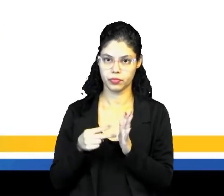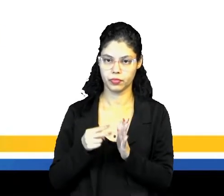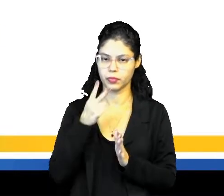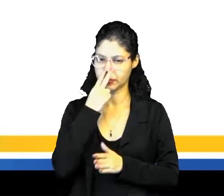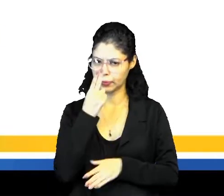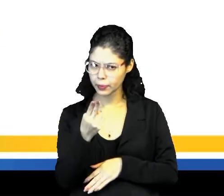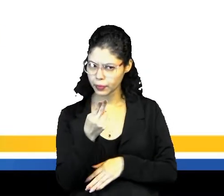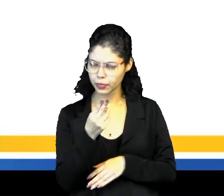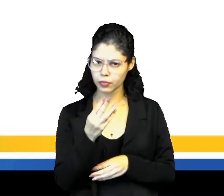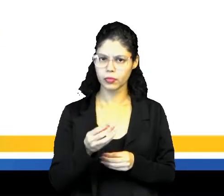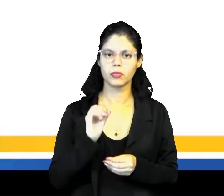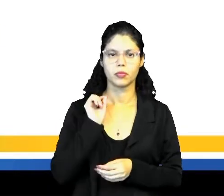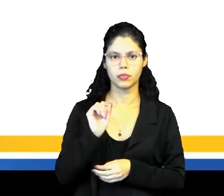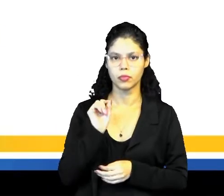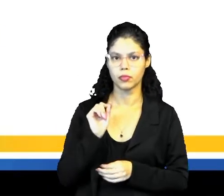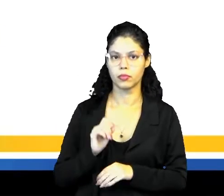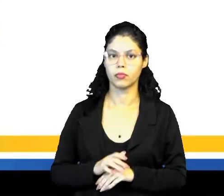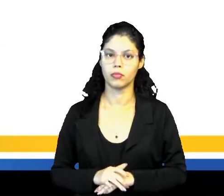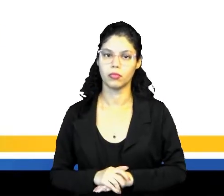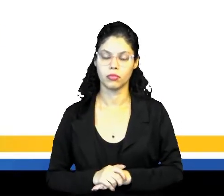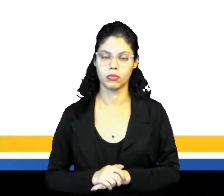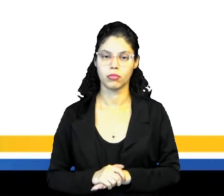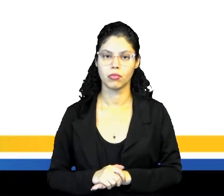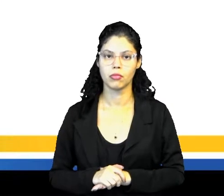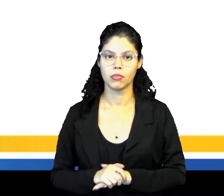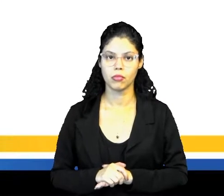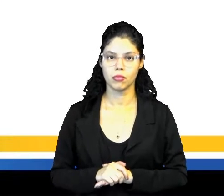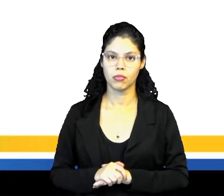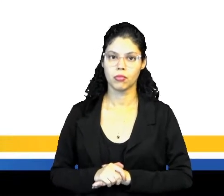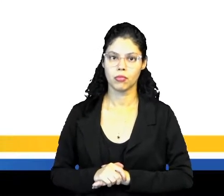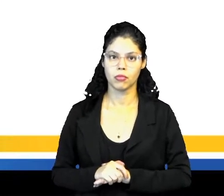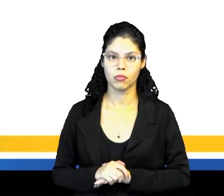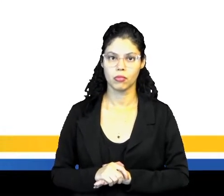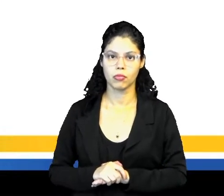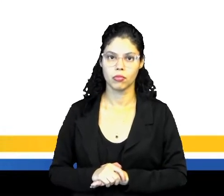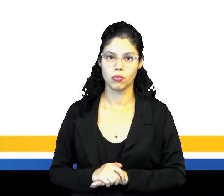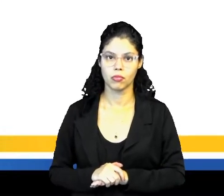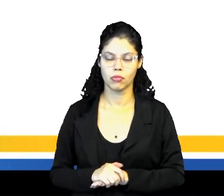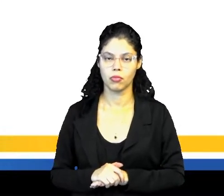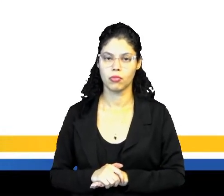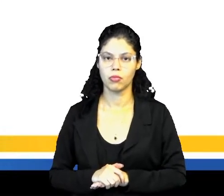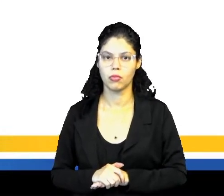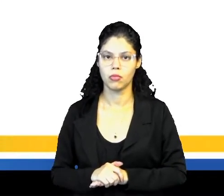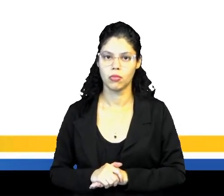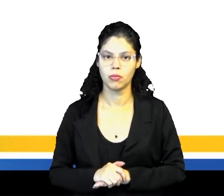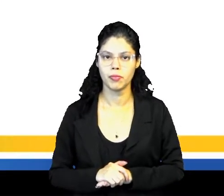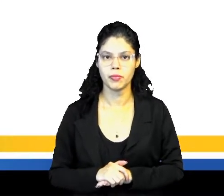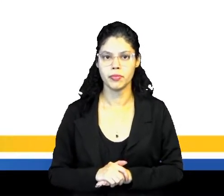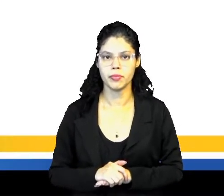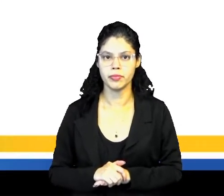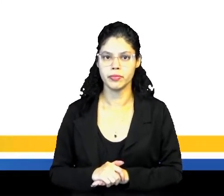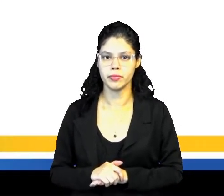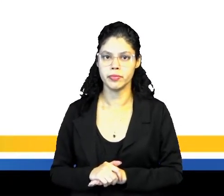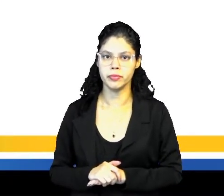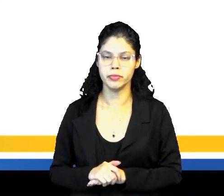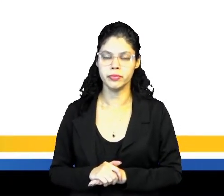se parecer com. Nós temos take back, que significa se